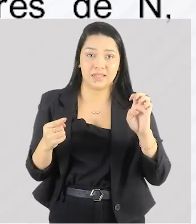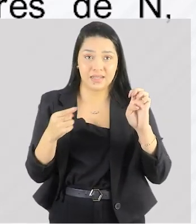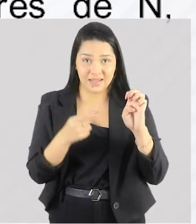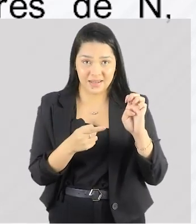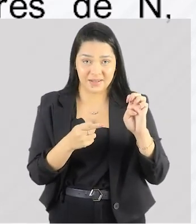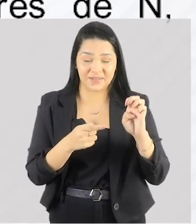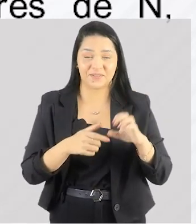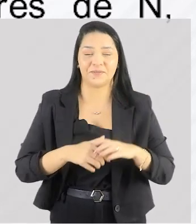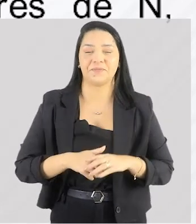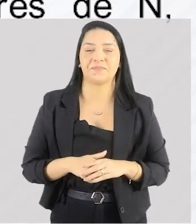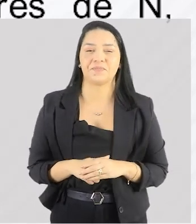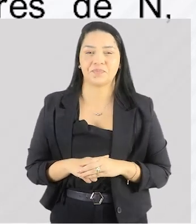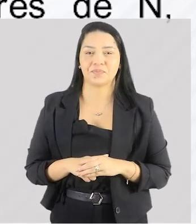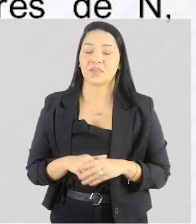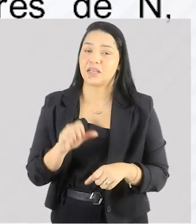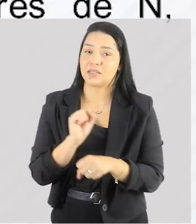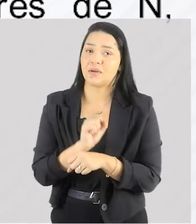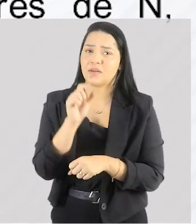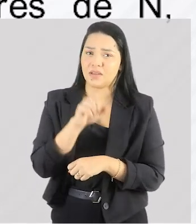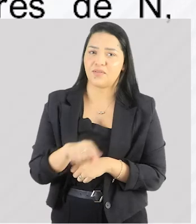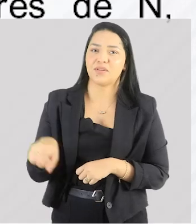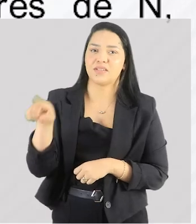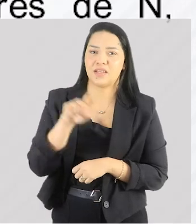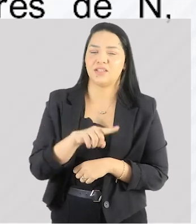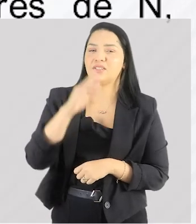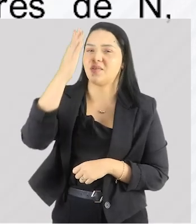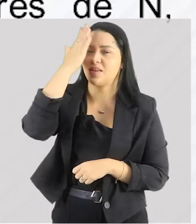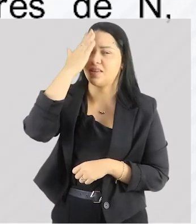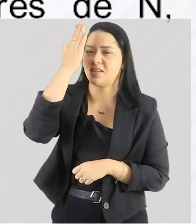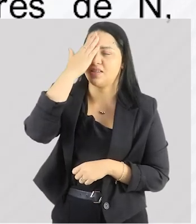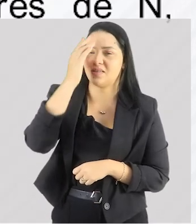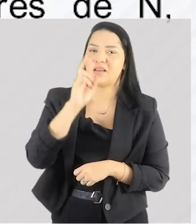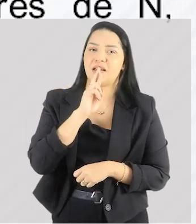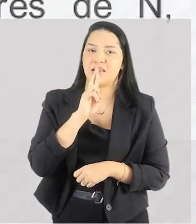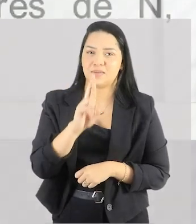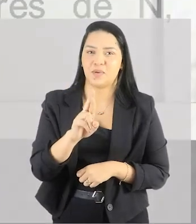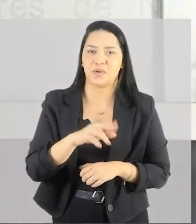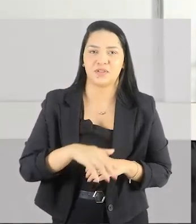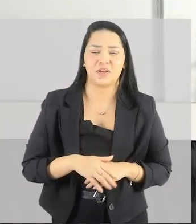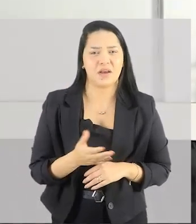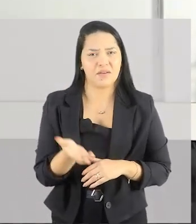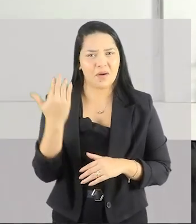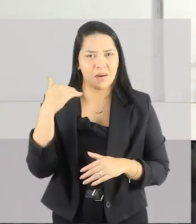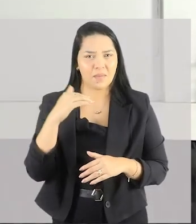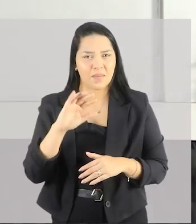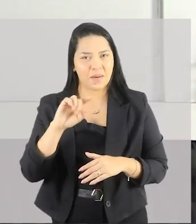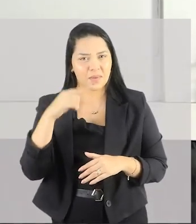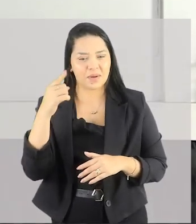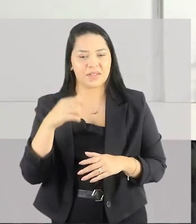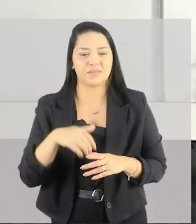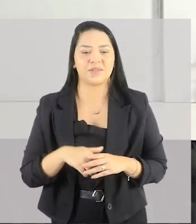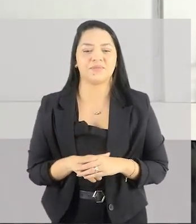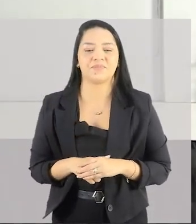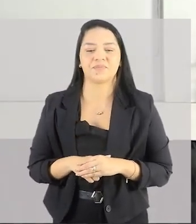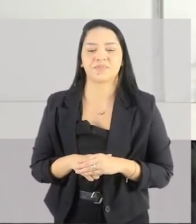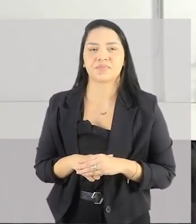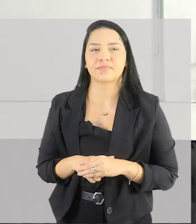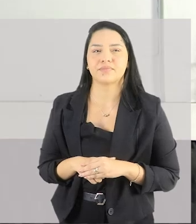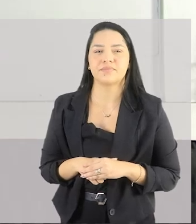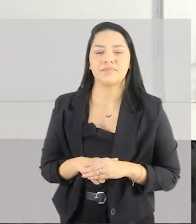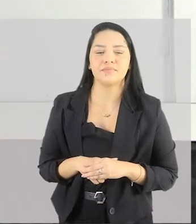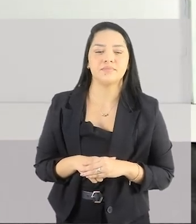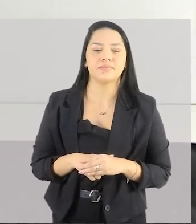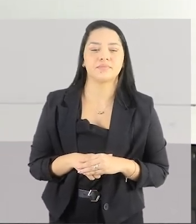E. Beleza? Espero que vocês tenham aí compreendido a solução. Bora para a próxima? A próxima,